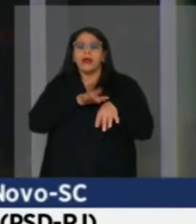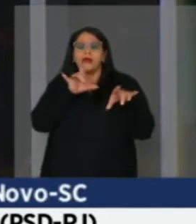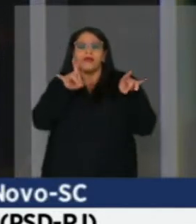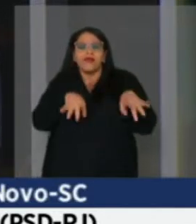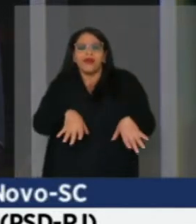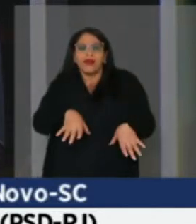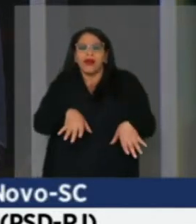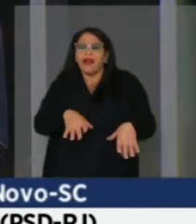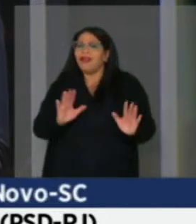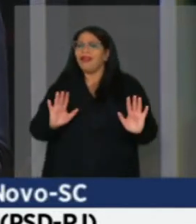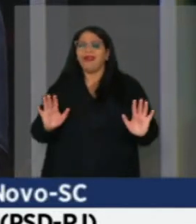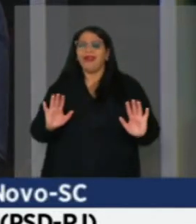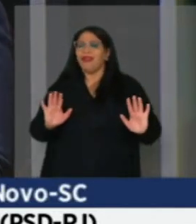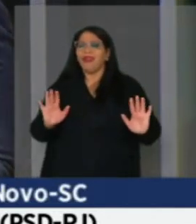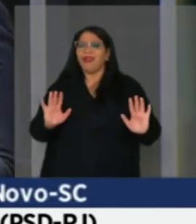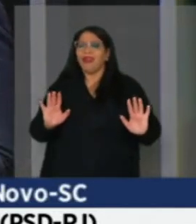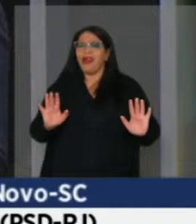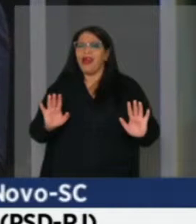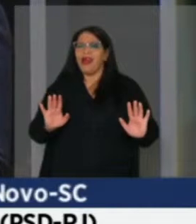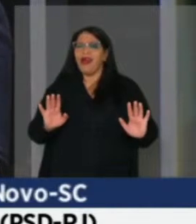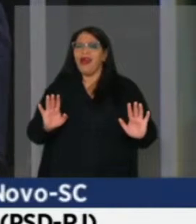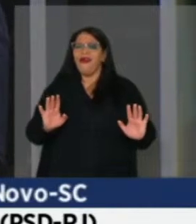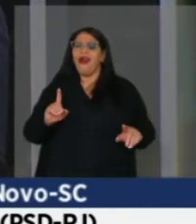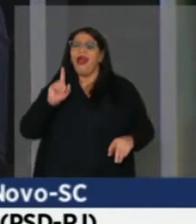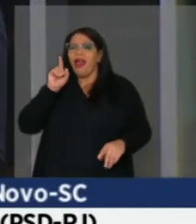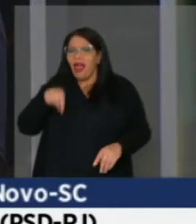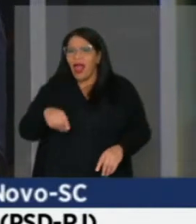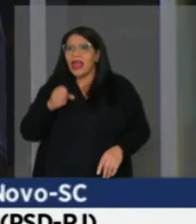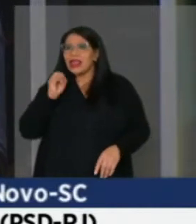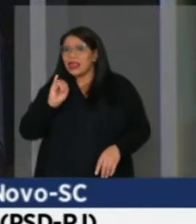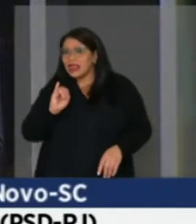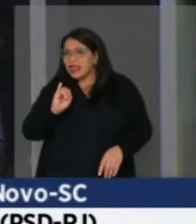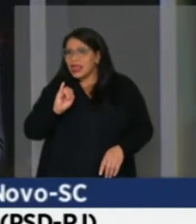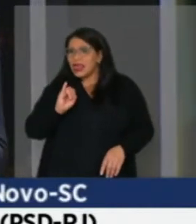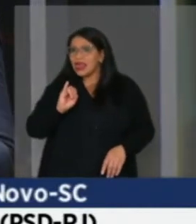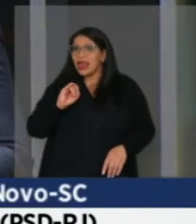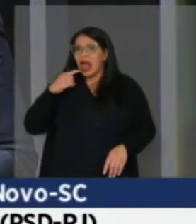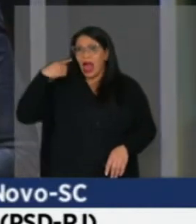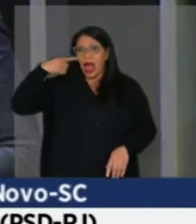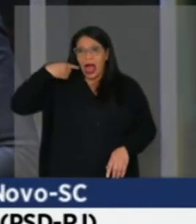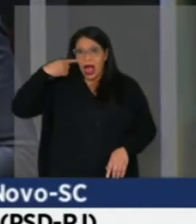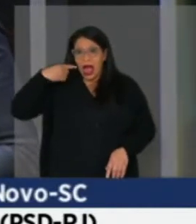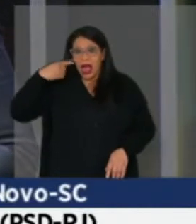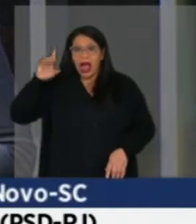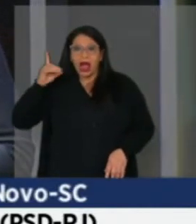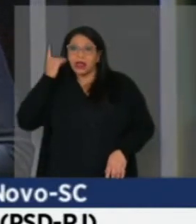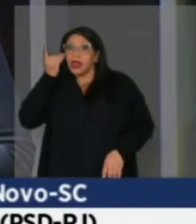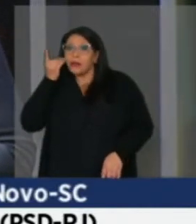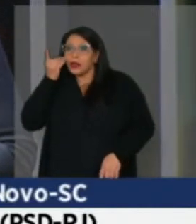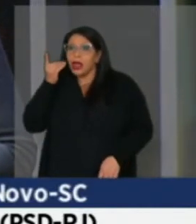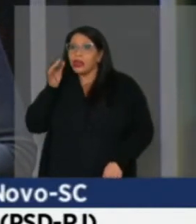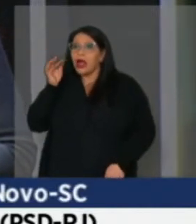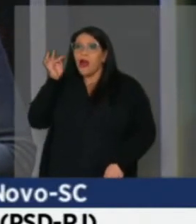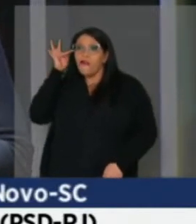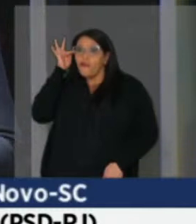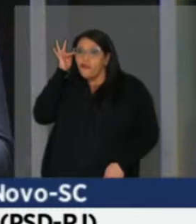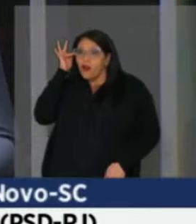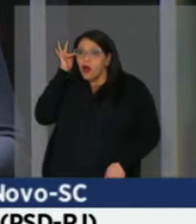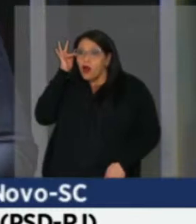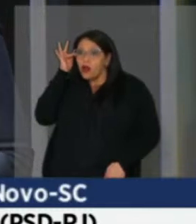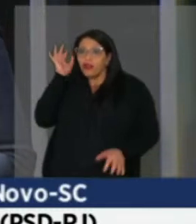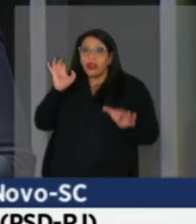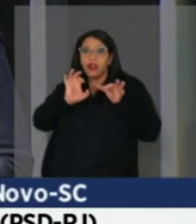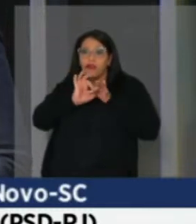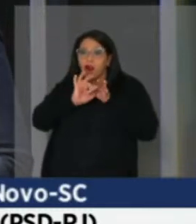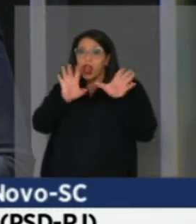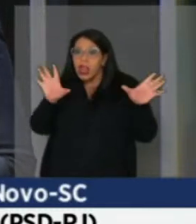faz sentido, porque ainda que ela fosse absolvida, e eu falo aqui só por amor à discussão, ainda assim